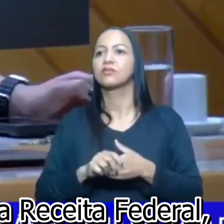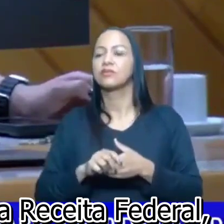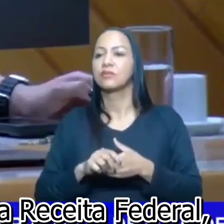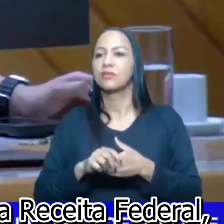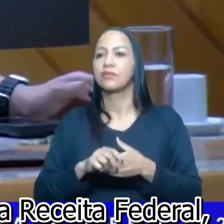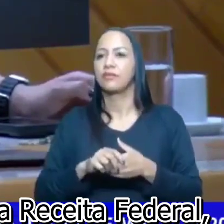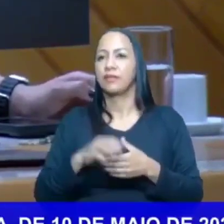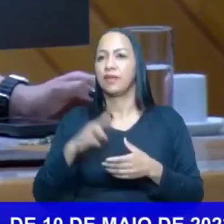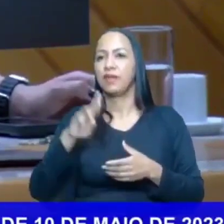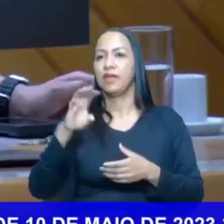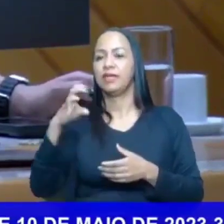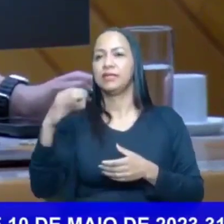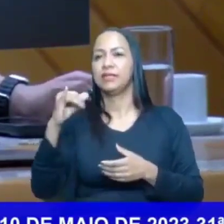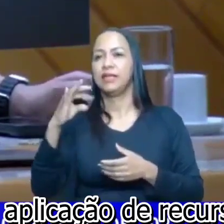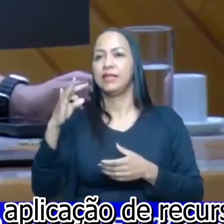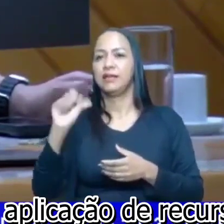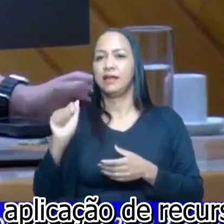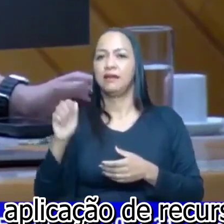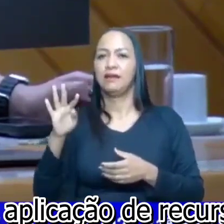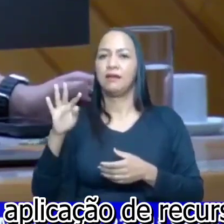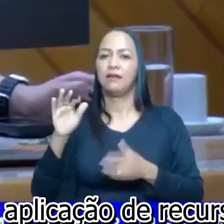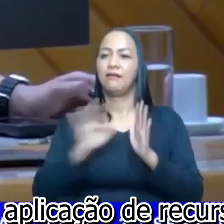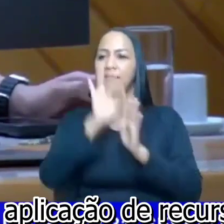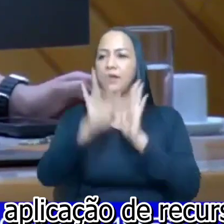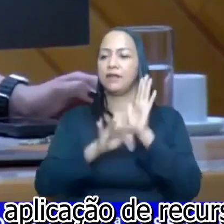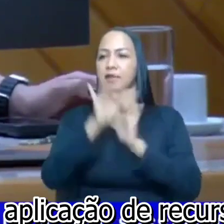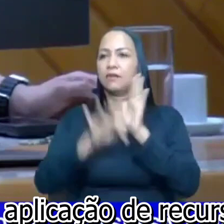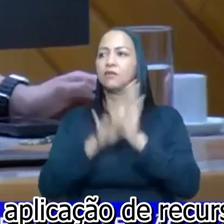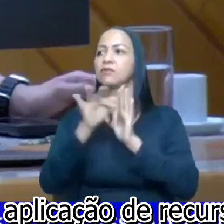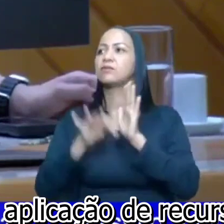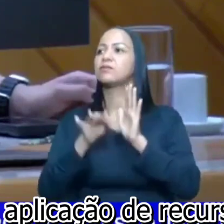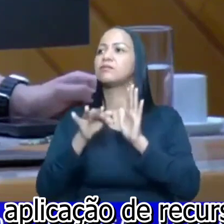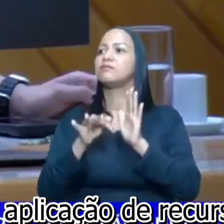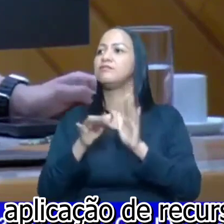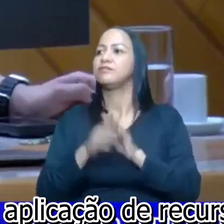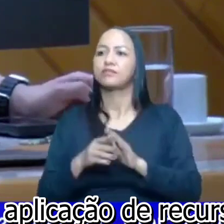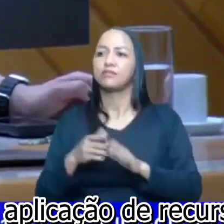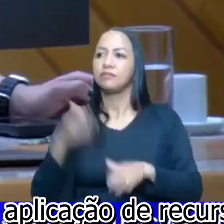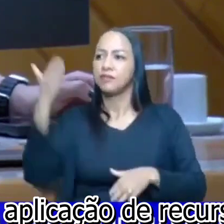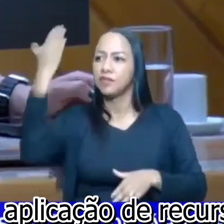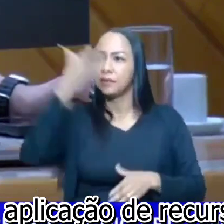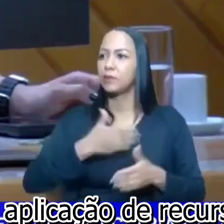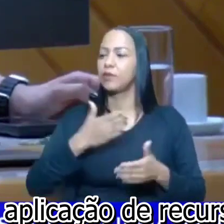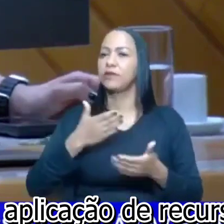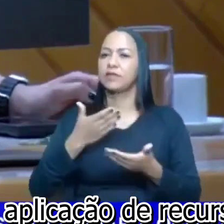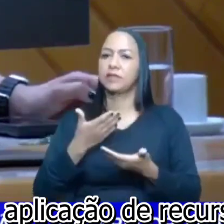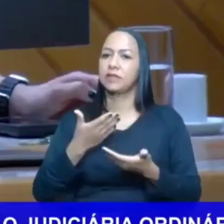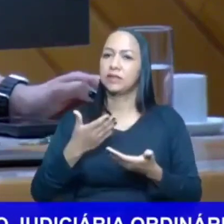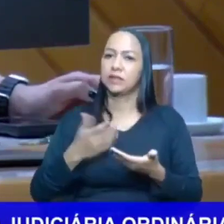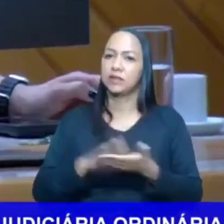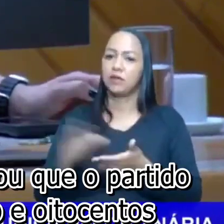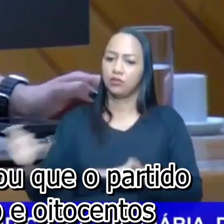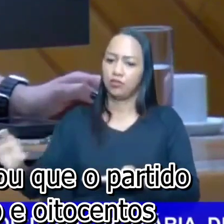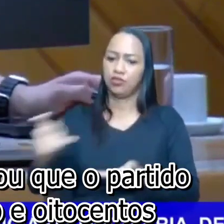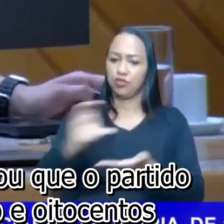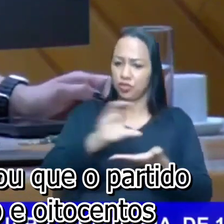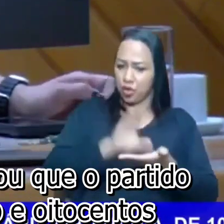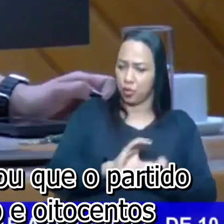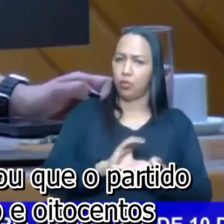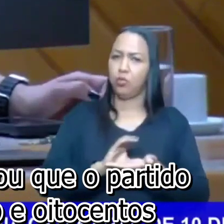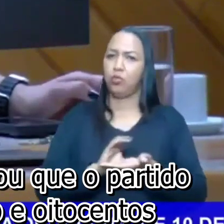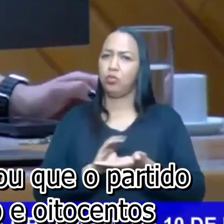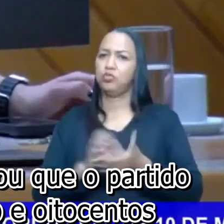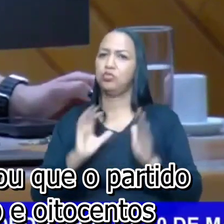Federal, desaprovação. Então, relativamente à não comprovação da aplicação de recursos oriundos do fundo